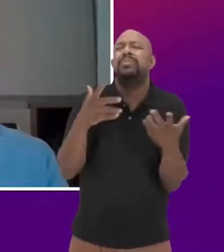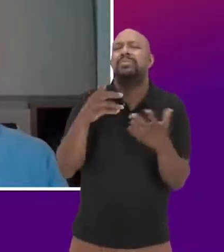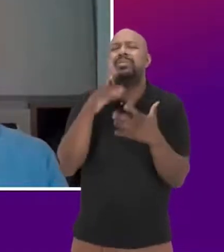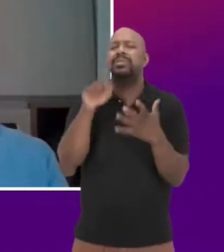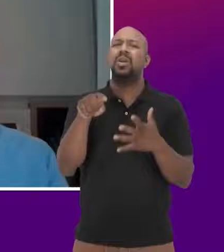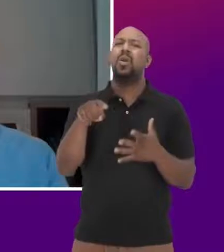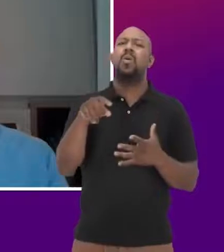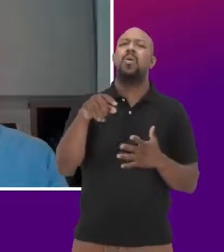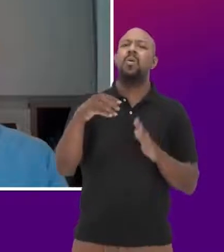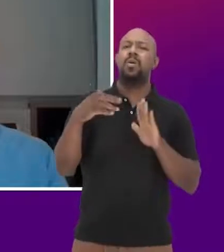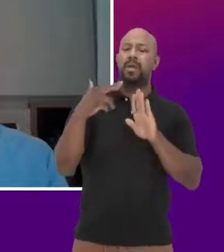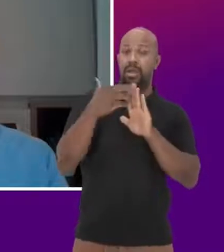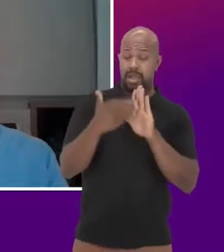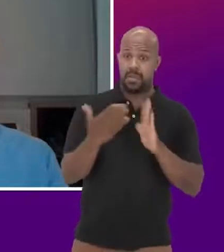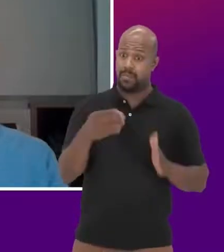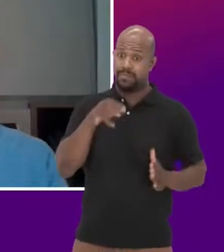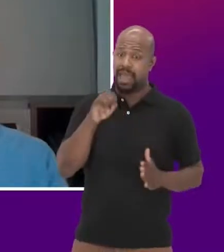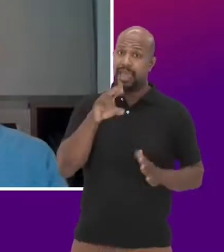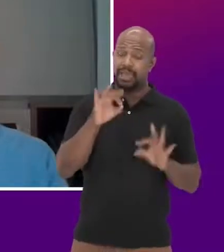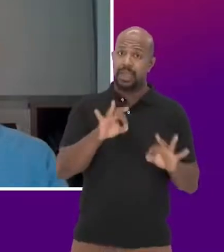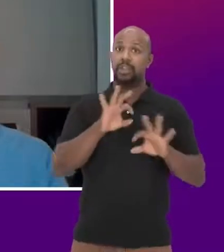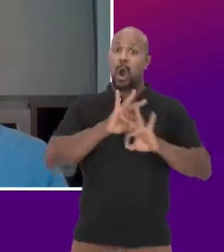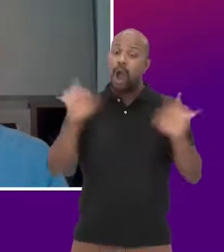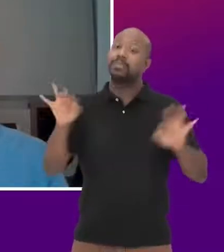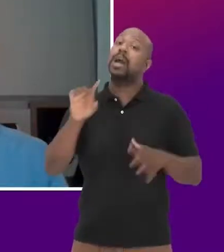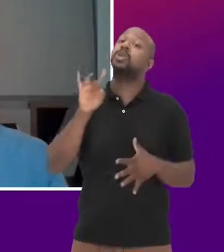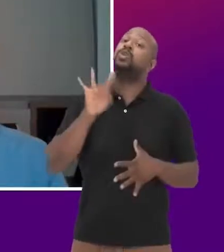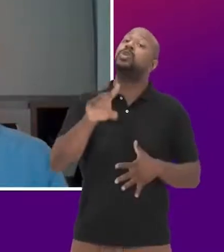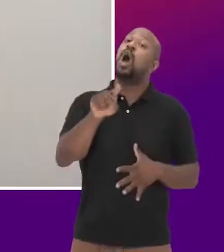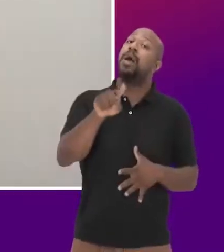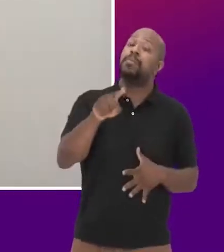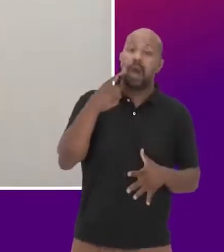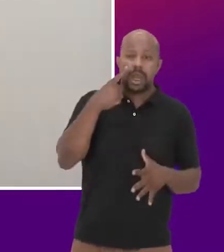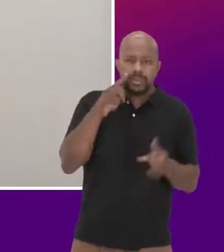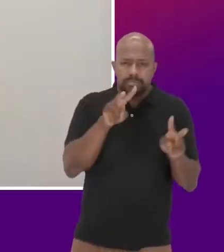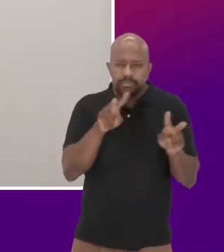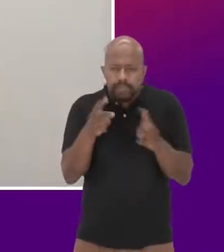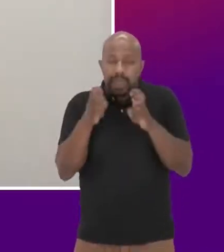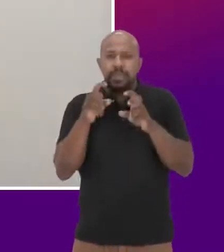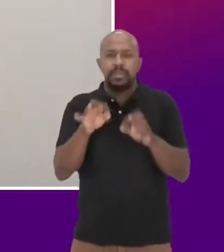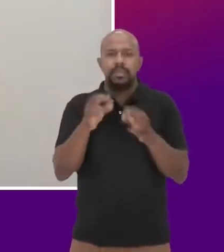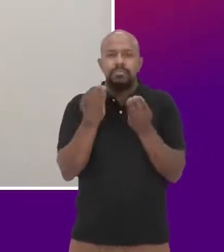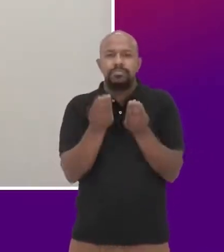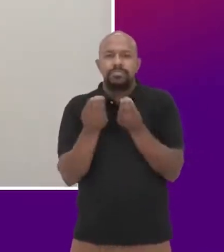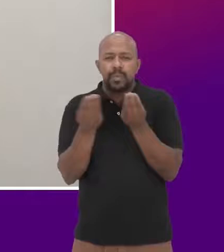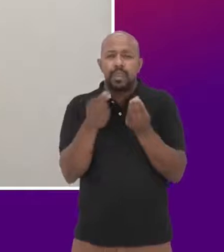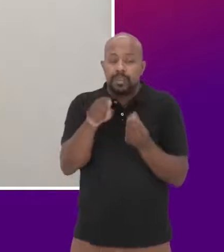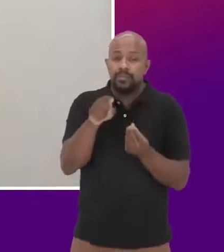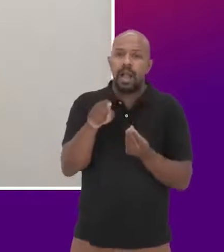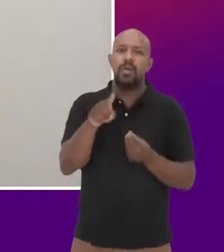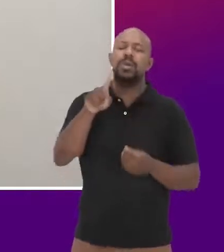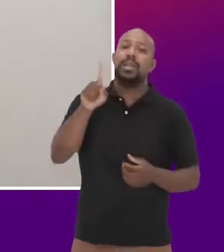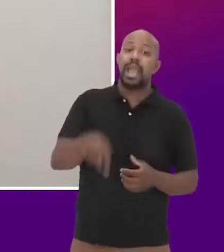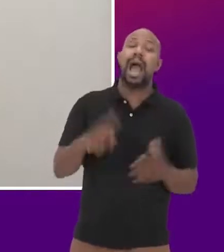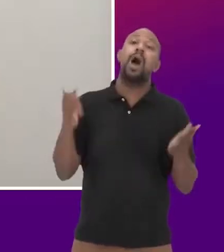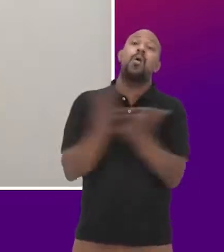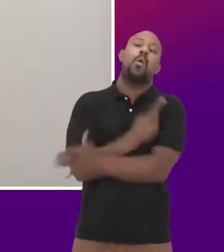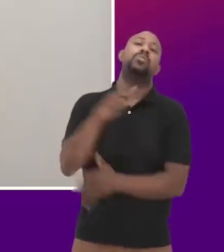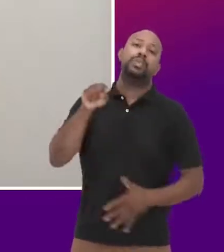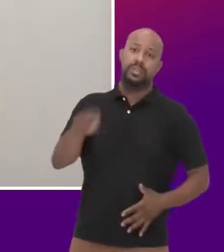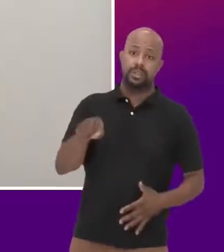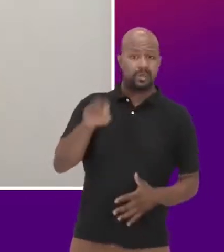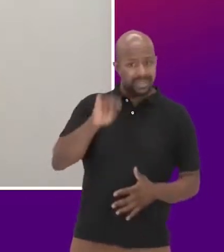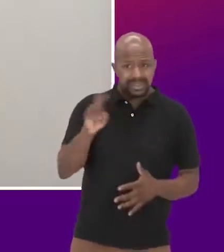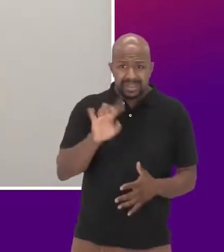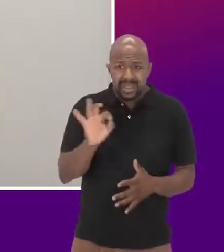por métricas, que são ótimas, mas você só pode metrificar e quantificar aquilo que aconteceu.